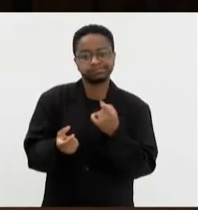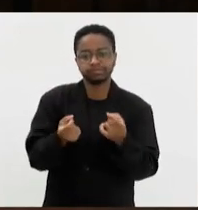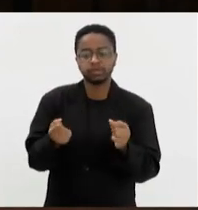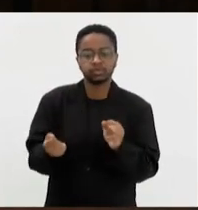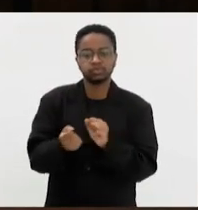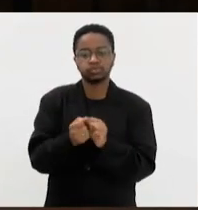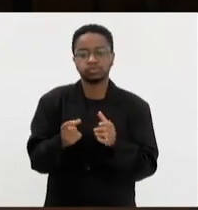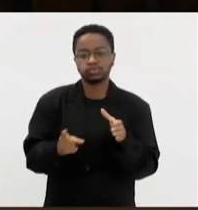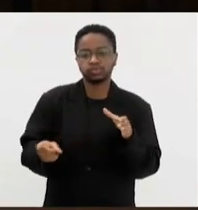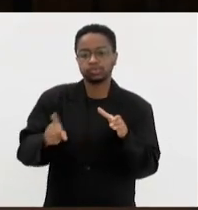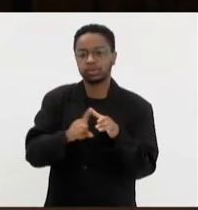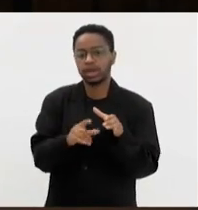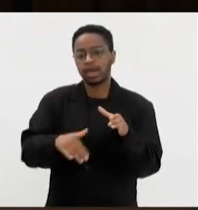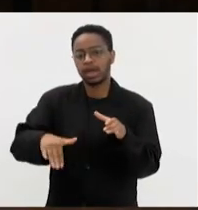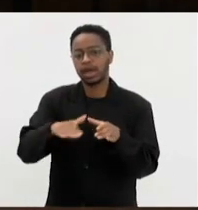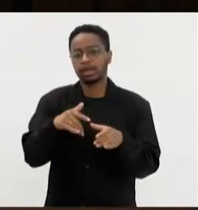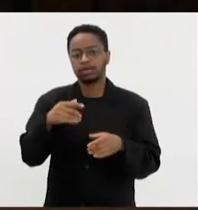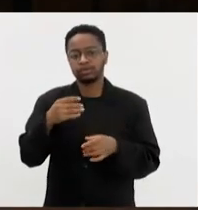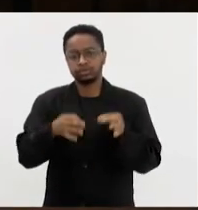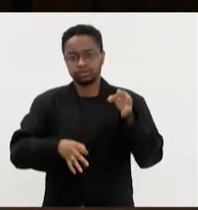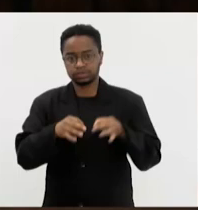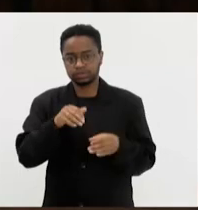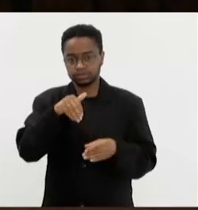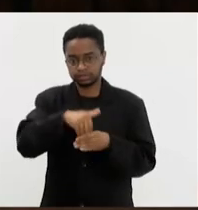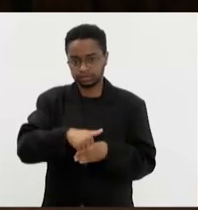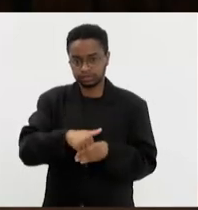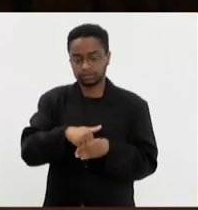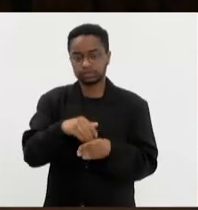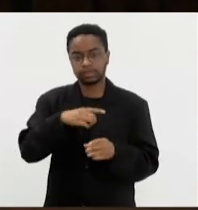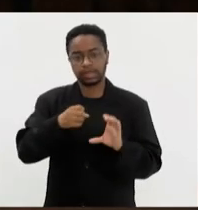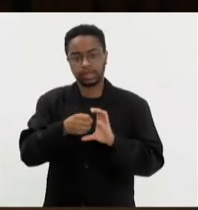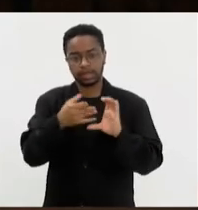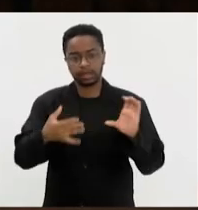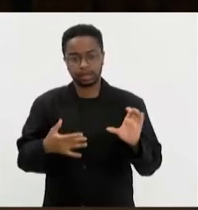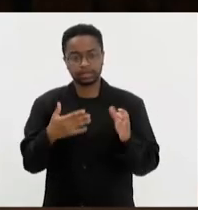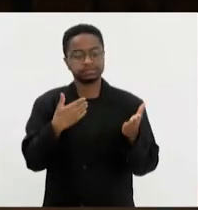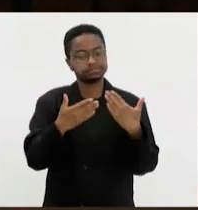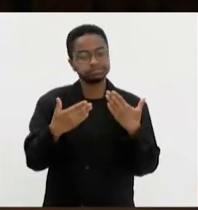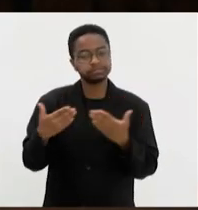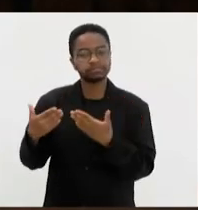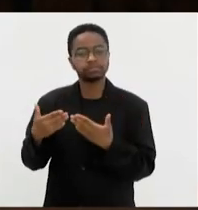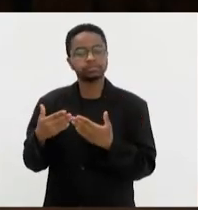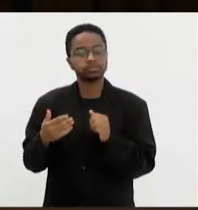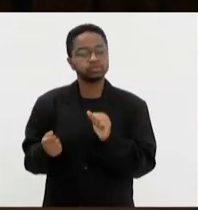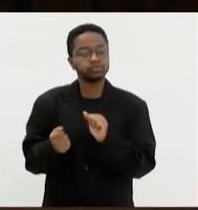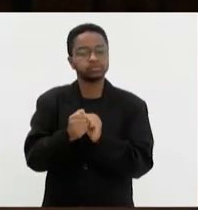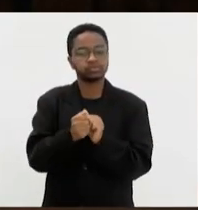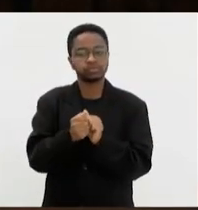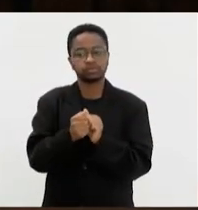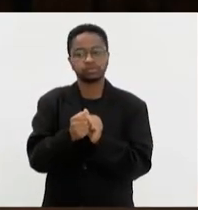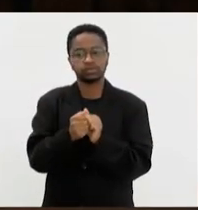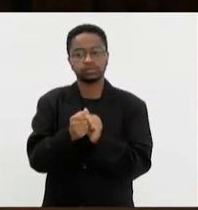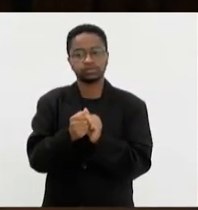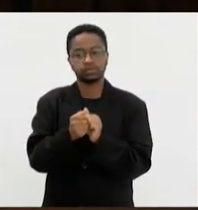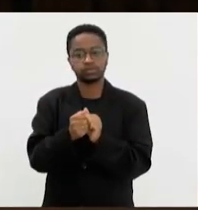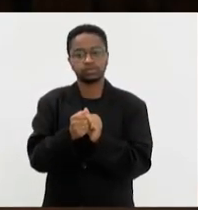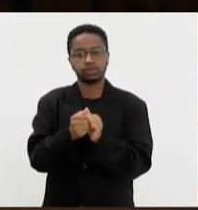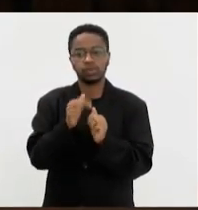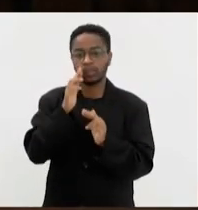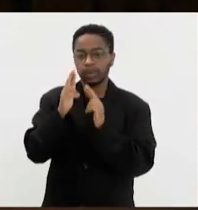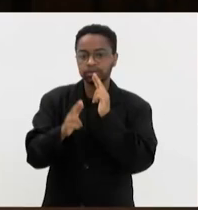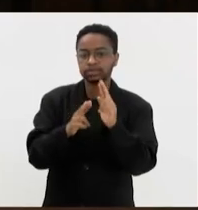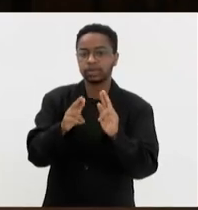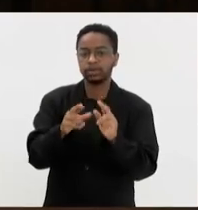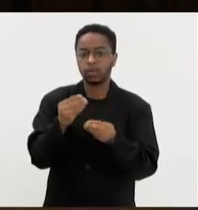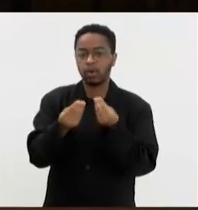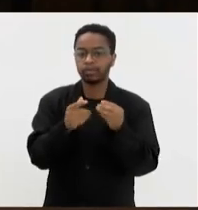eleitoral que tem essa característica de ser muito dinâmica na sua composição dialogar com aqueles que são o resultado da atuação